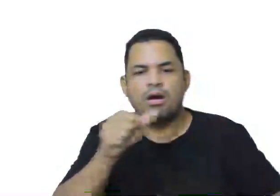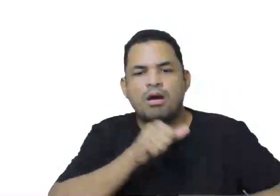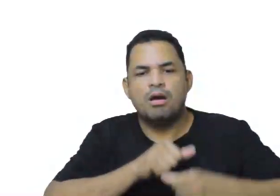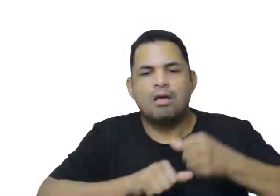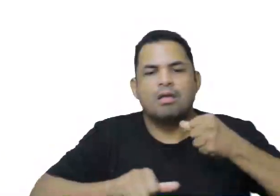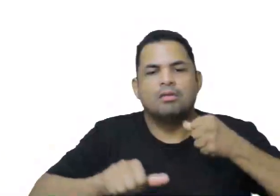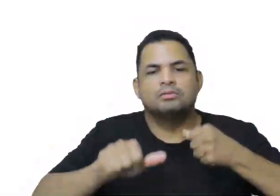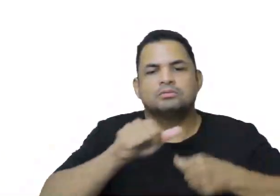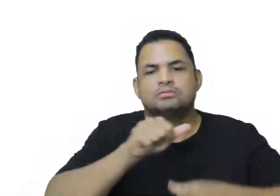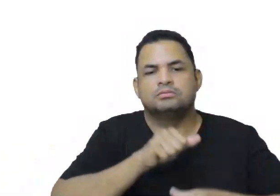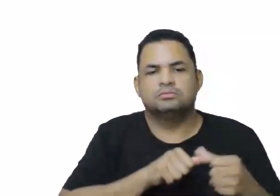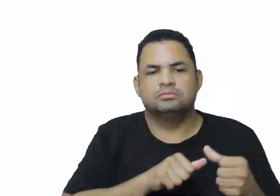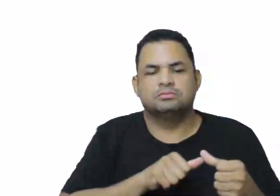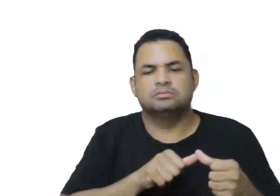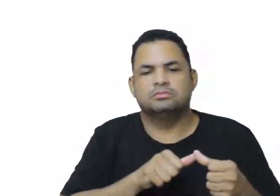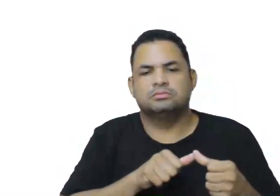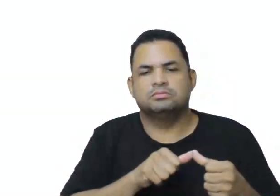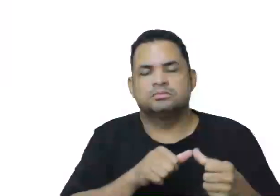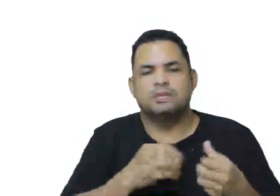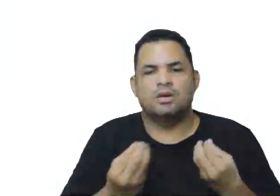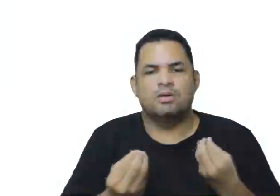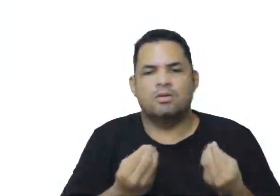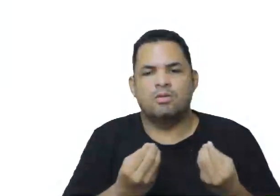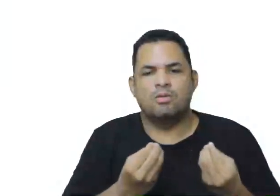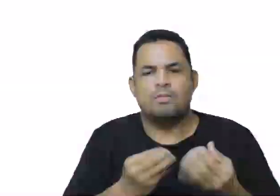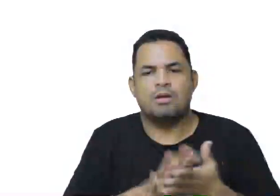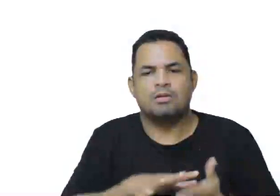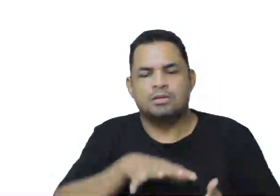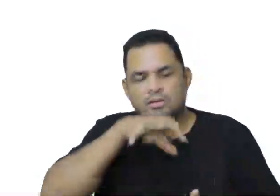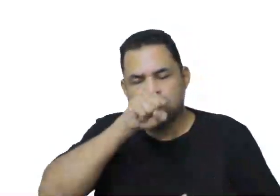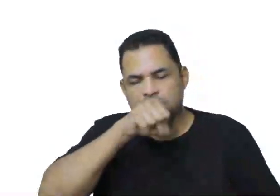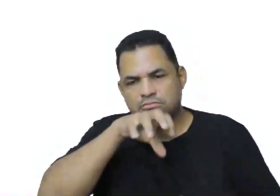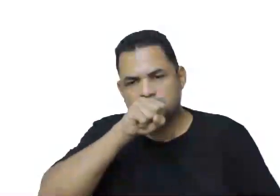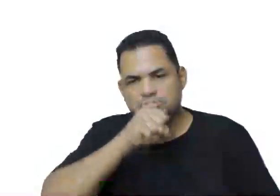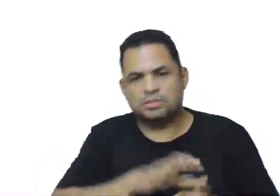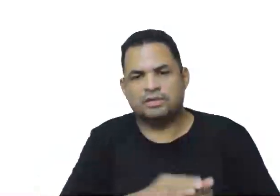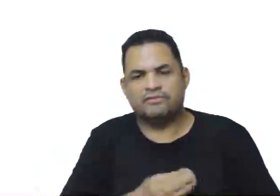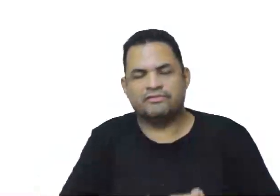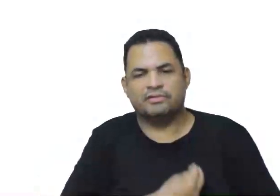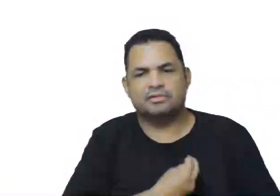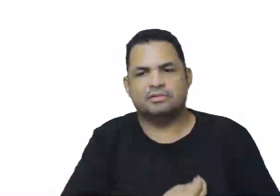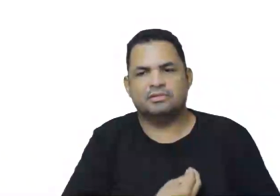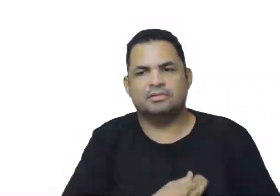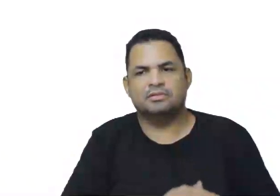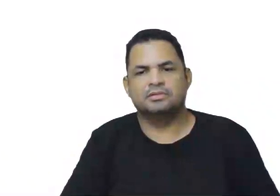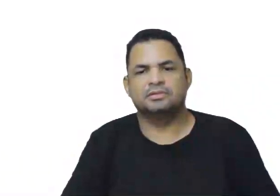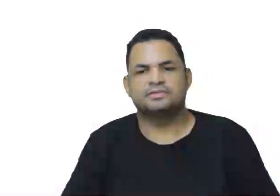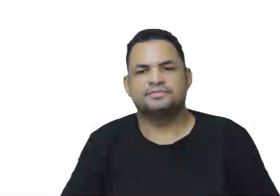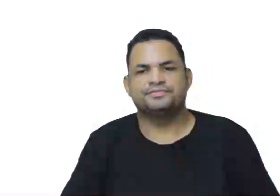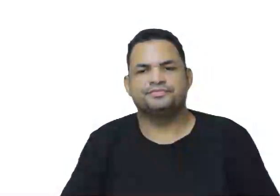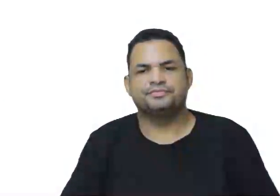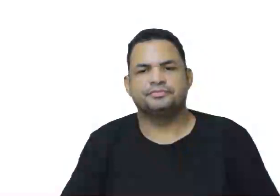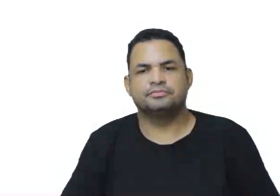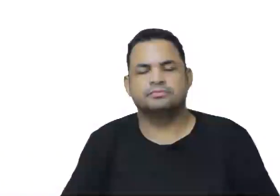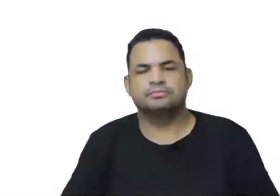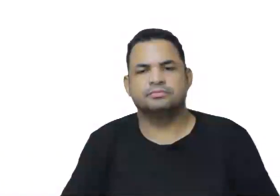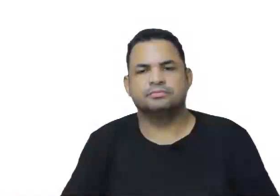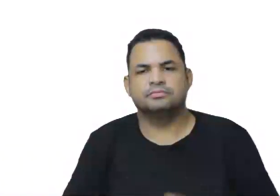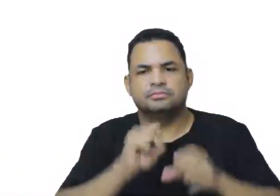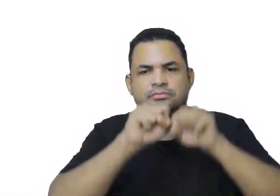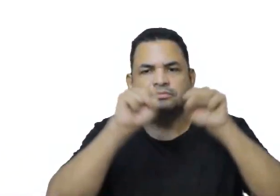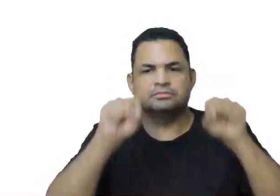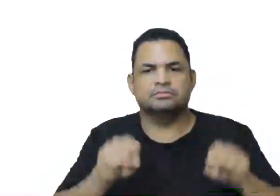pouco a dinâmica da respiração dele, né, na sobrevivência. E quem está envolvido nesse processo é o sistema